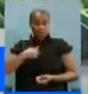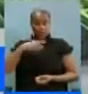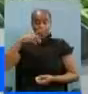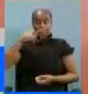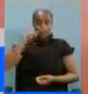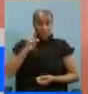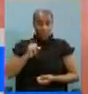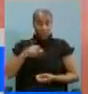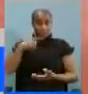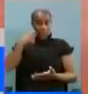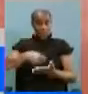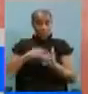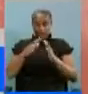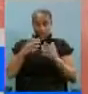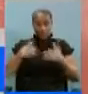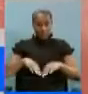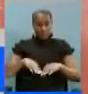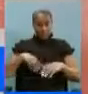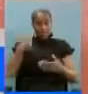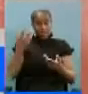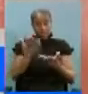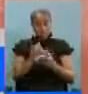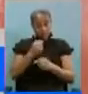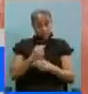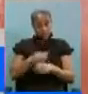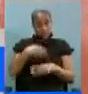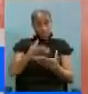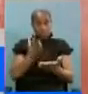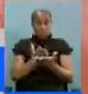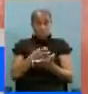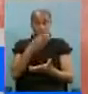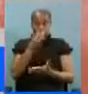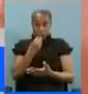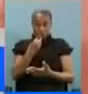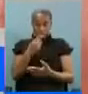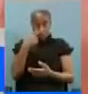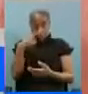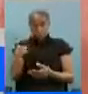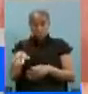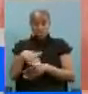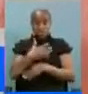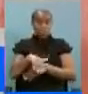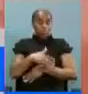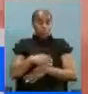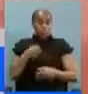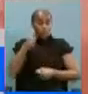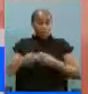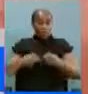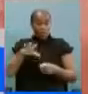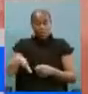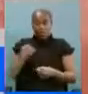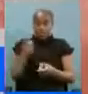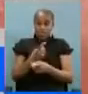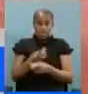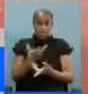a renda, mas tem que catar que é para me dar escola, para me dar comida. Para um coelhas na rua, de correr na rua, de mexer na coisa de não tem que